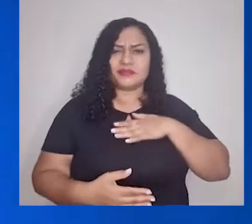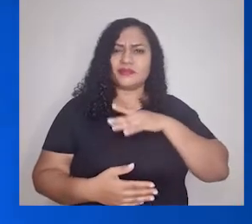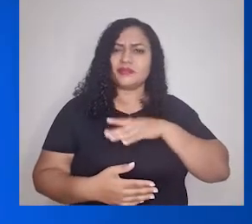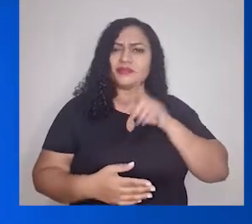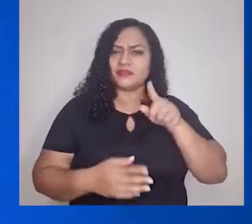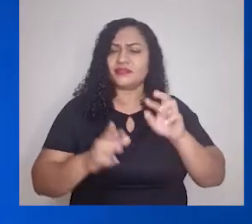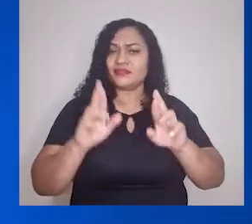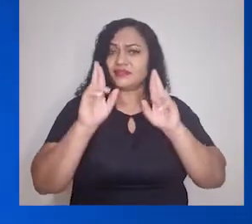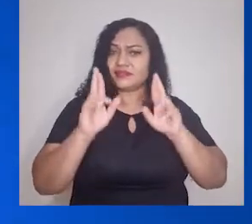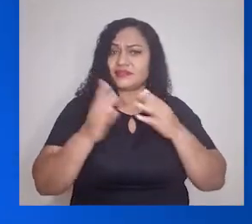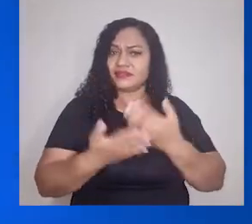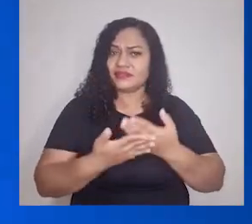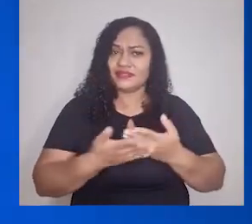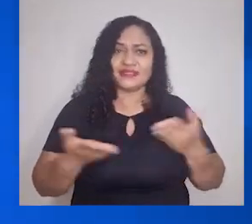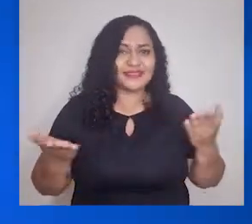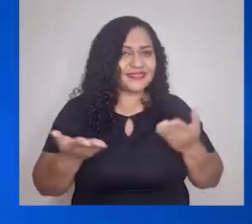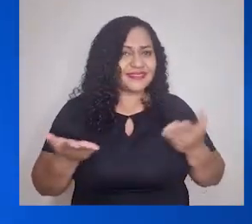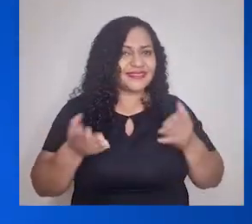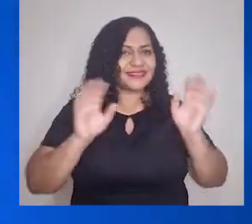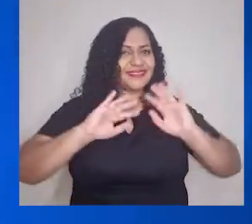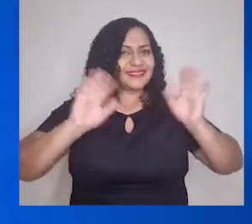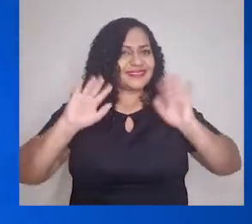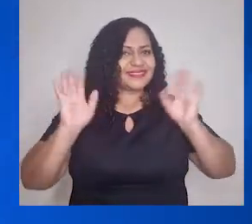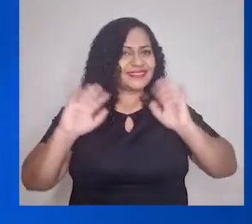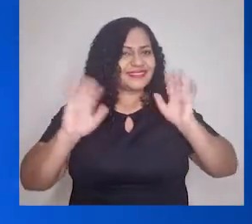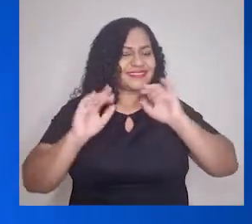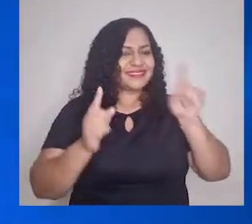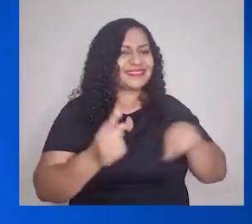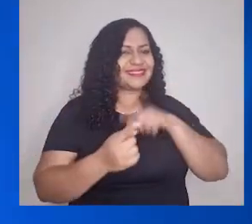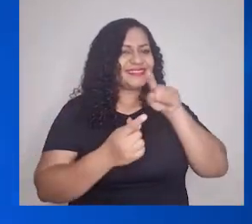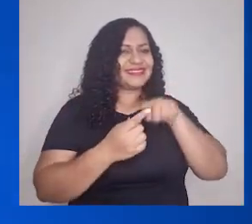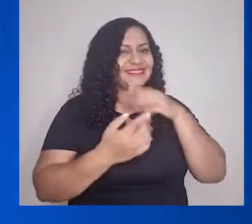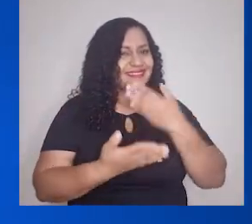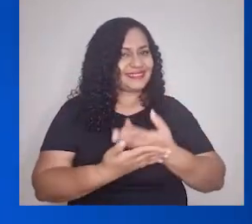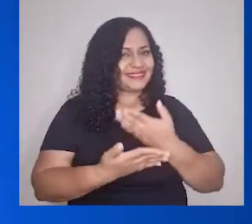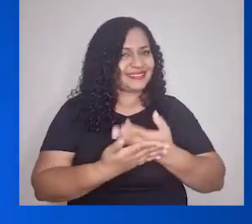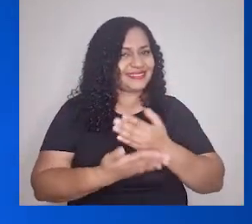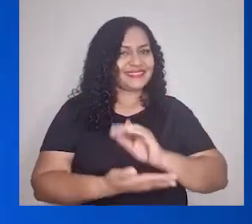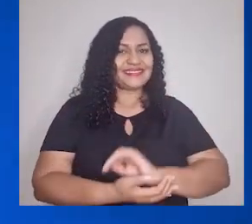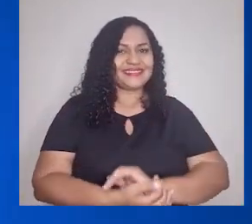Espero que vocês tenham gostado da aula de hoje. Tchau e até a próxima aula!